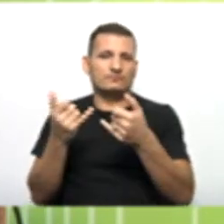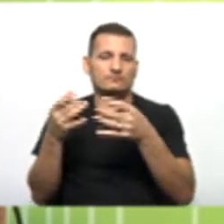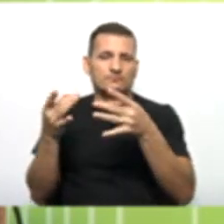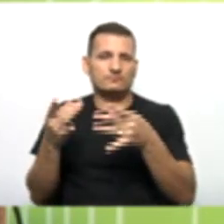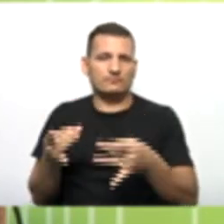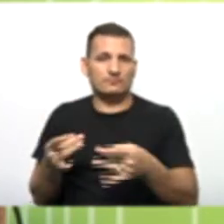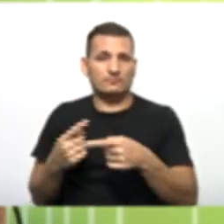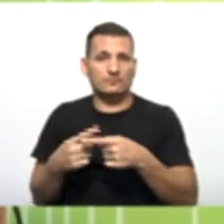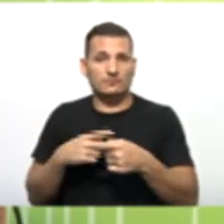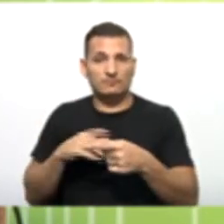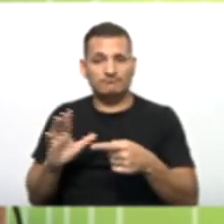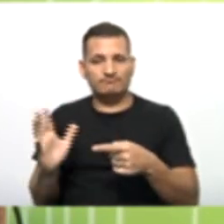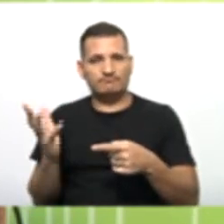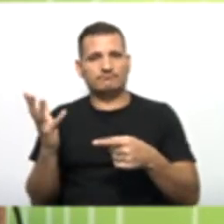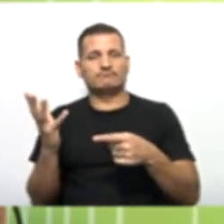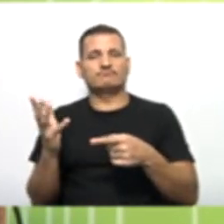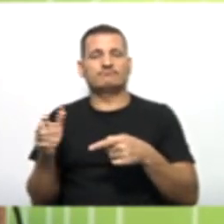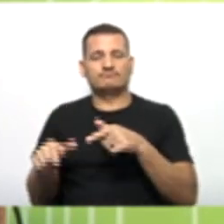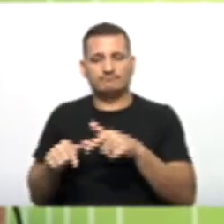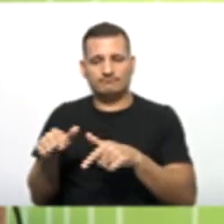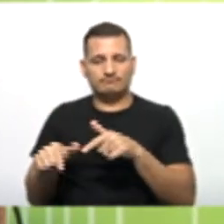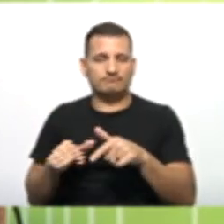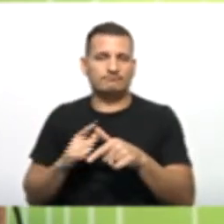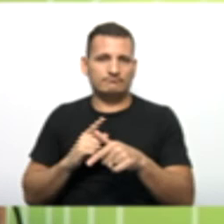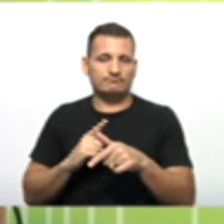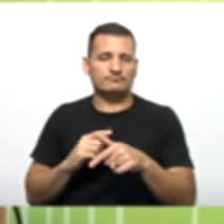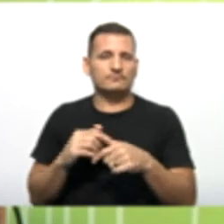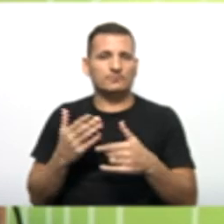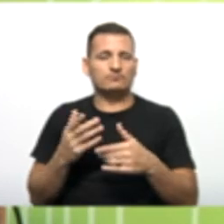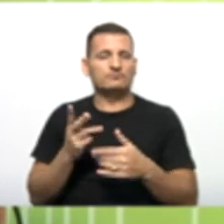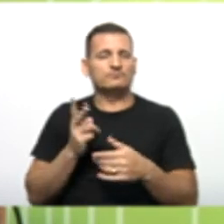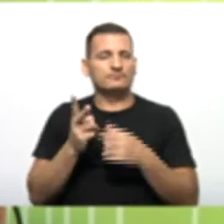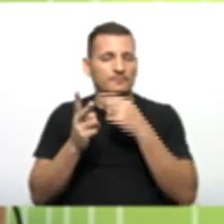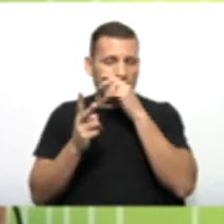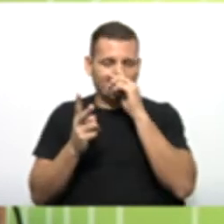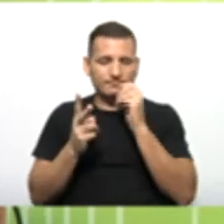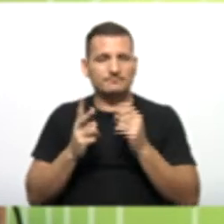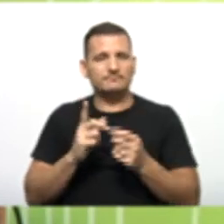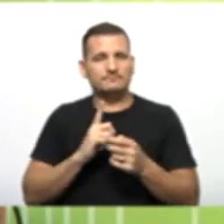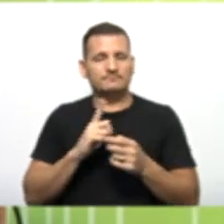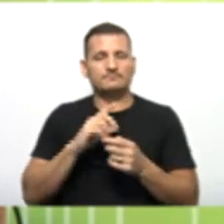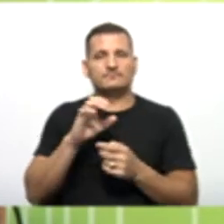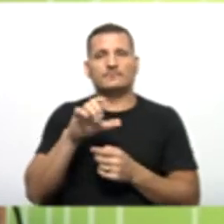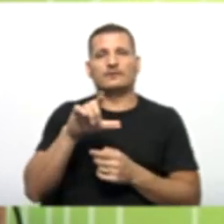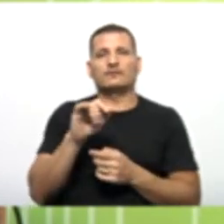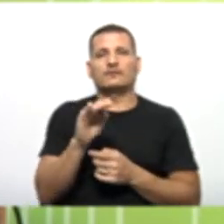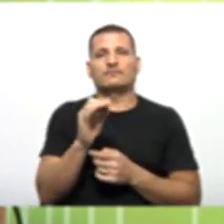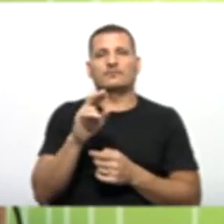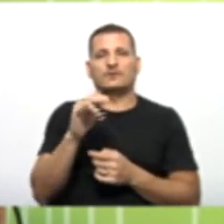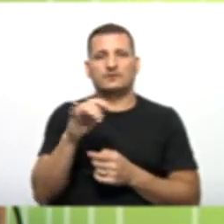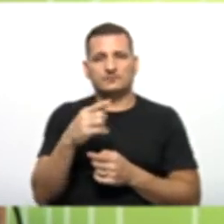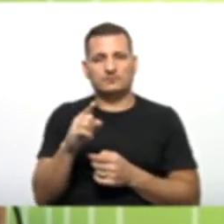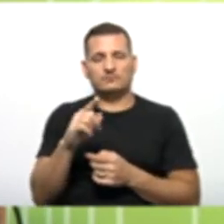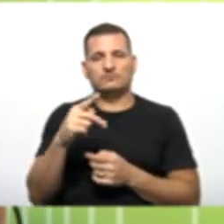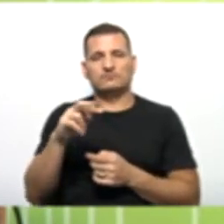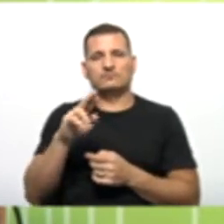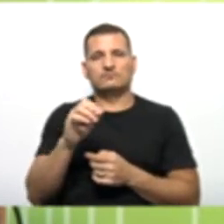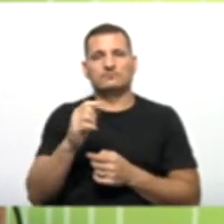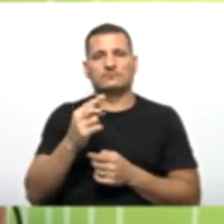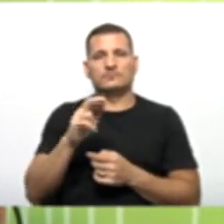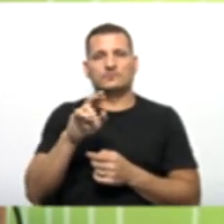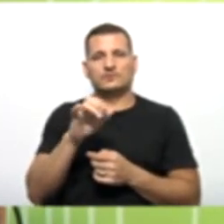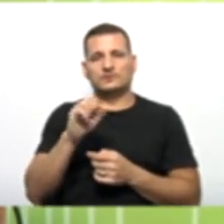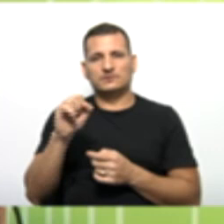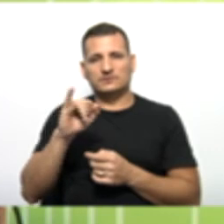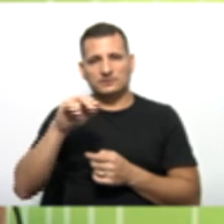quê? Porque está acontecendo. Então o que acontece? A gente tem sempre aí a elaboração progressiva, né? No momento em que executa, aí eu